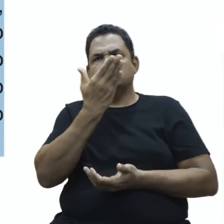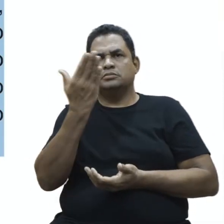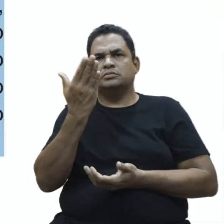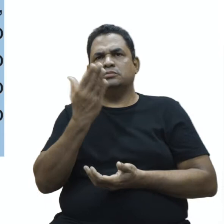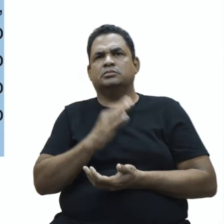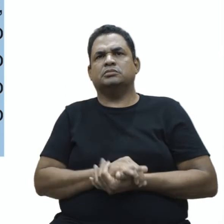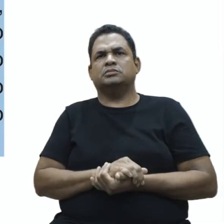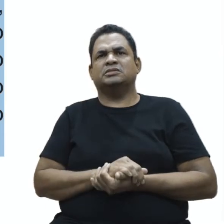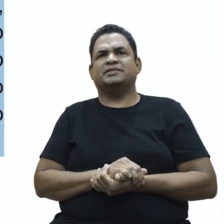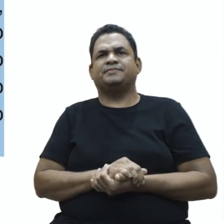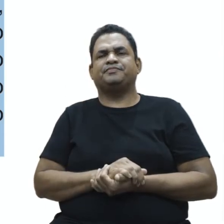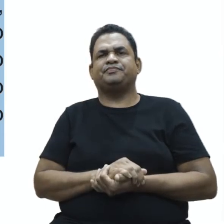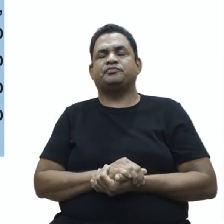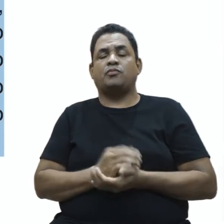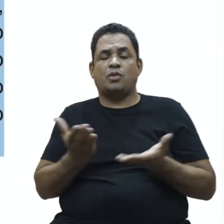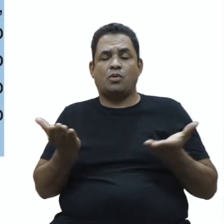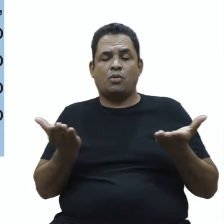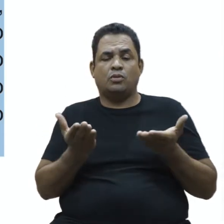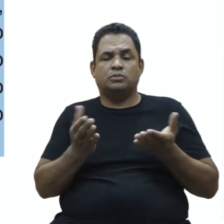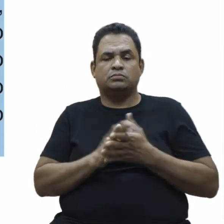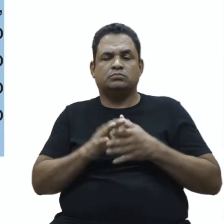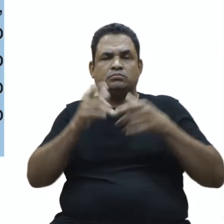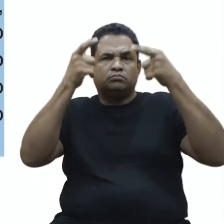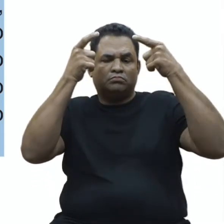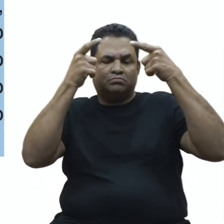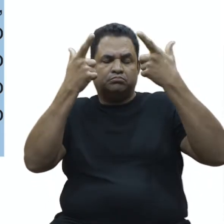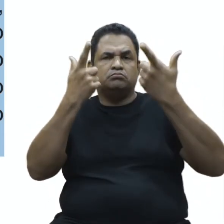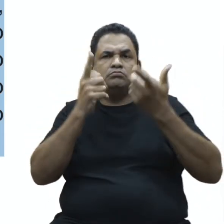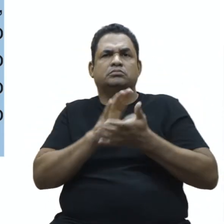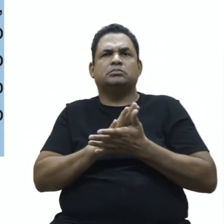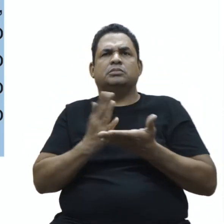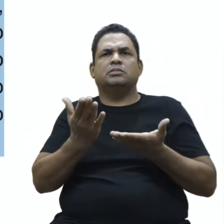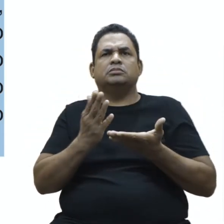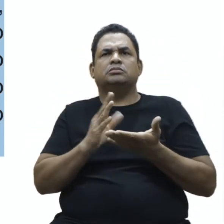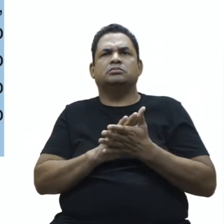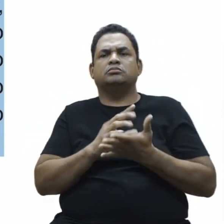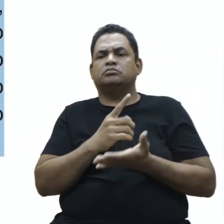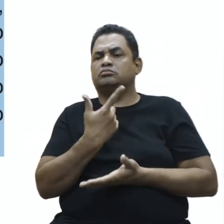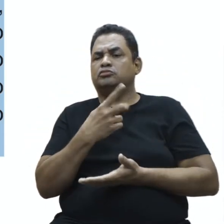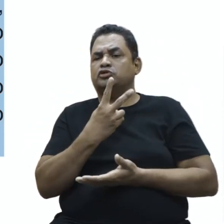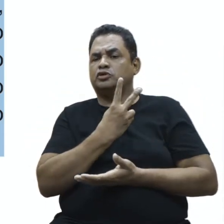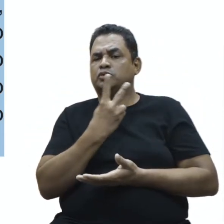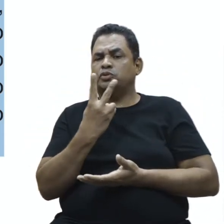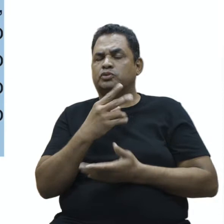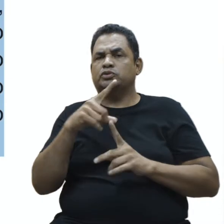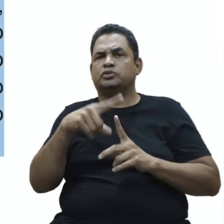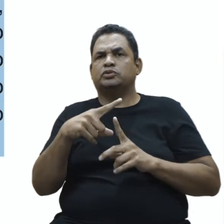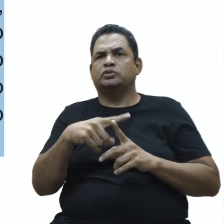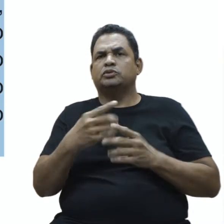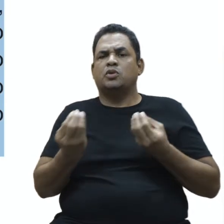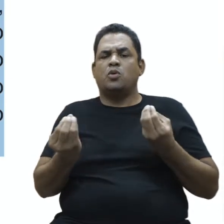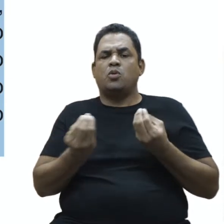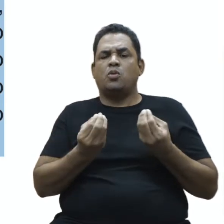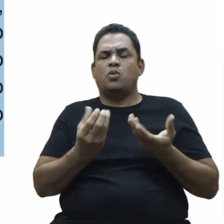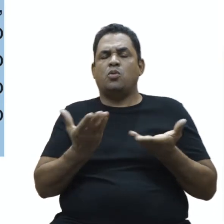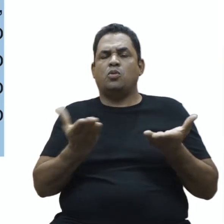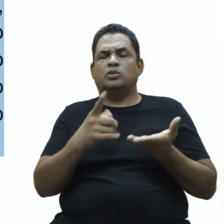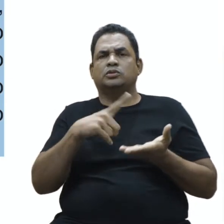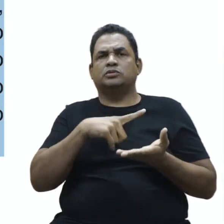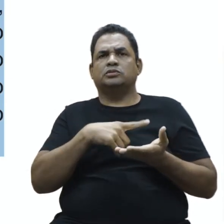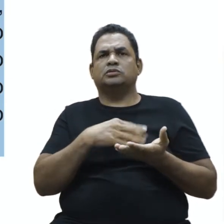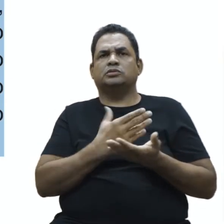ela hoje, historicamente, ela não admitia 2 tipos, não. Hoje a gente já existe 2